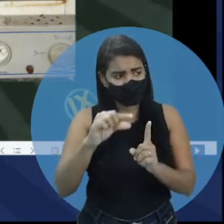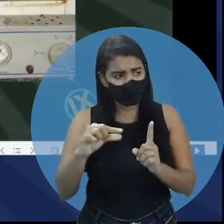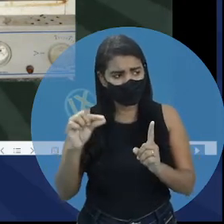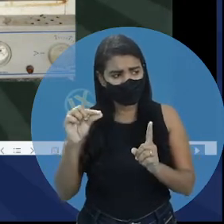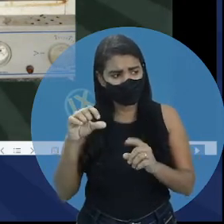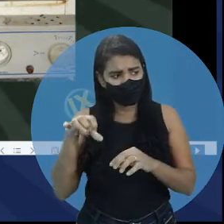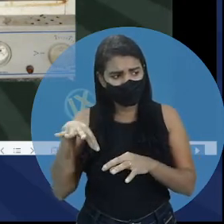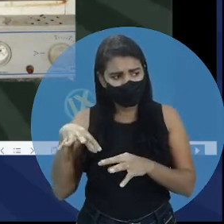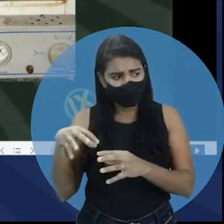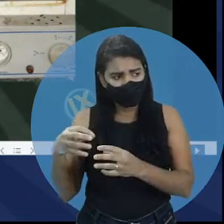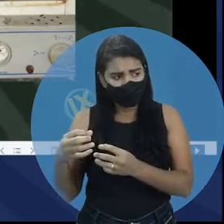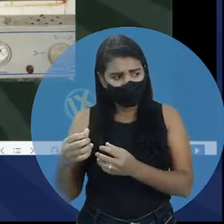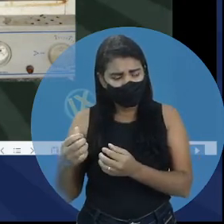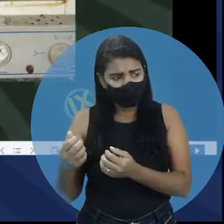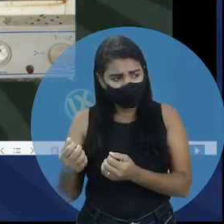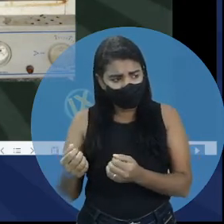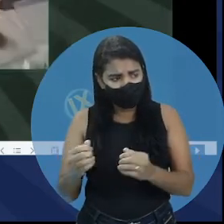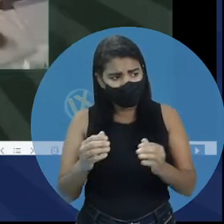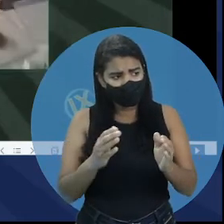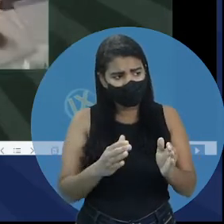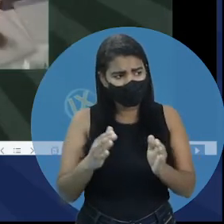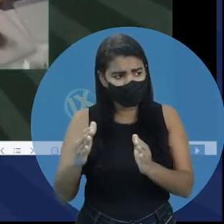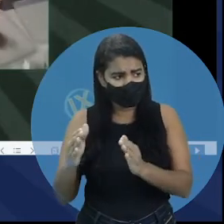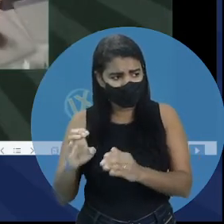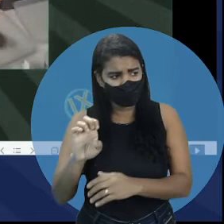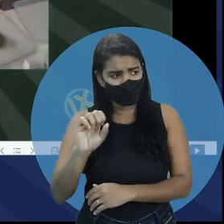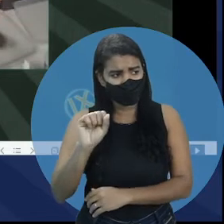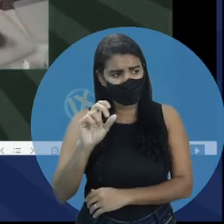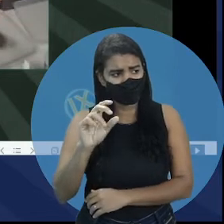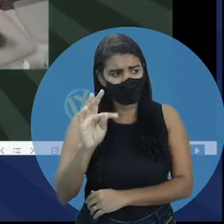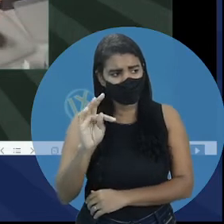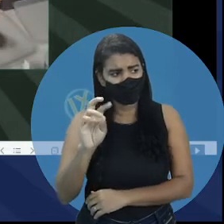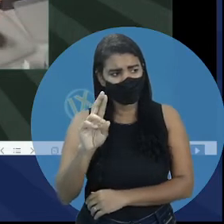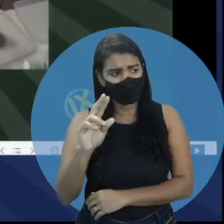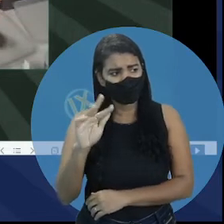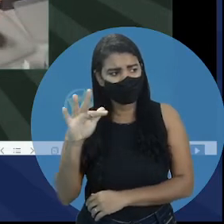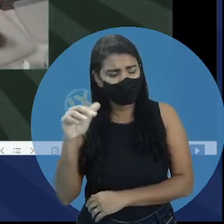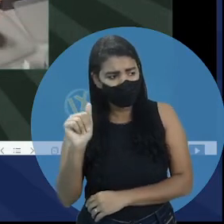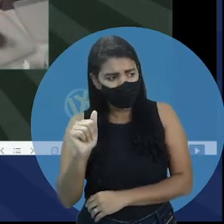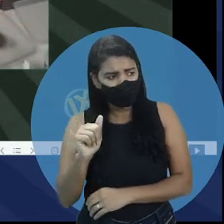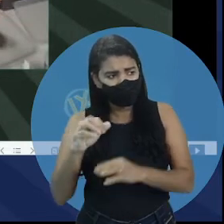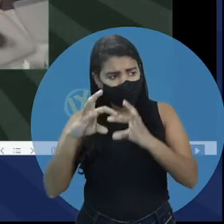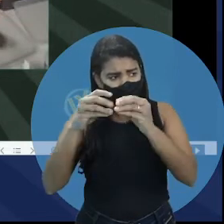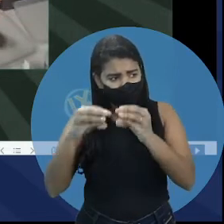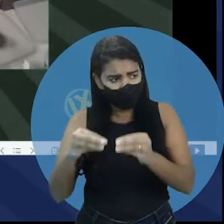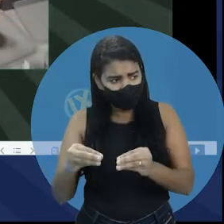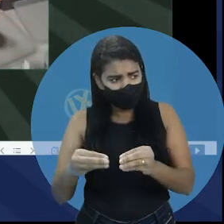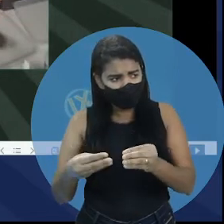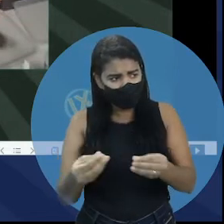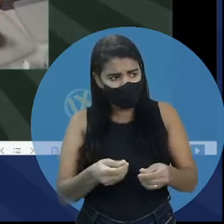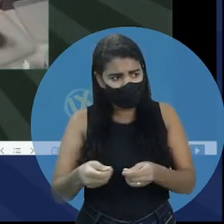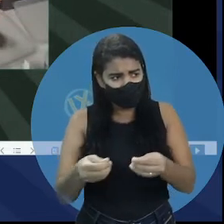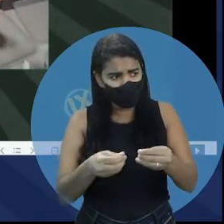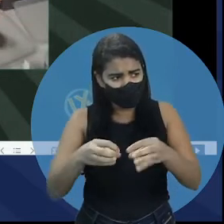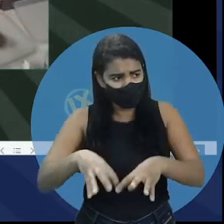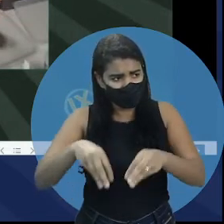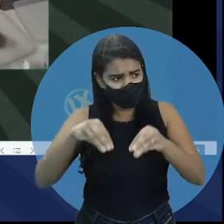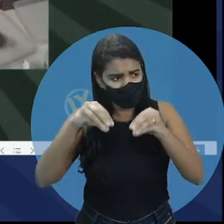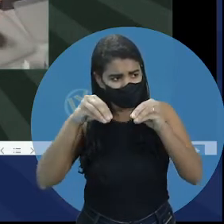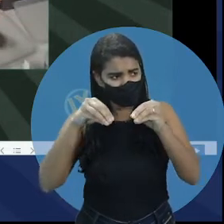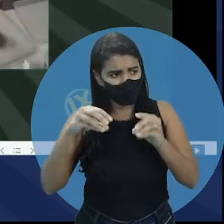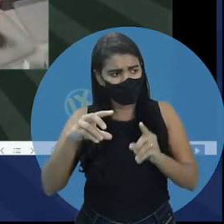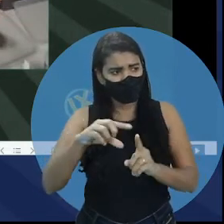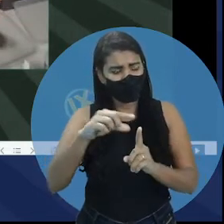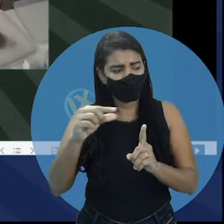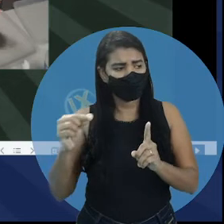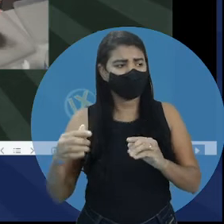em estufa, pode passar, a gente triturou, peneirou e obteve o pó dessas folhas. E aí,